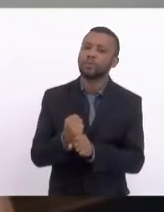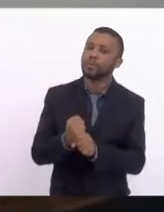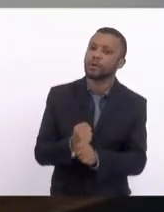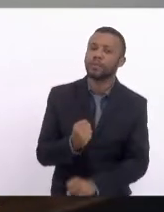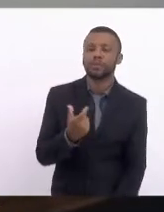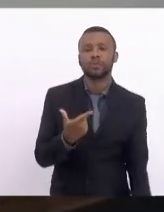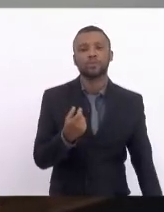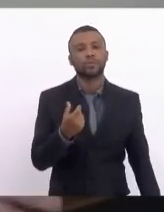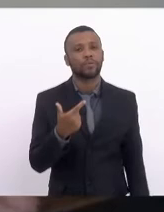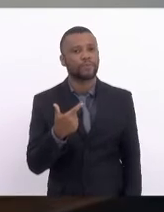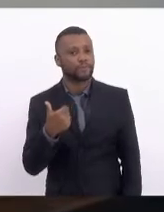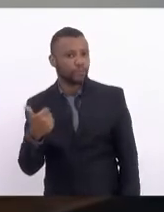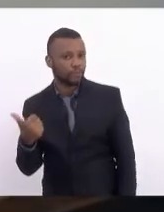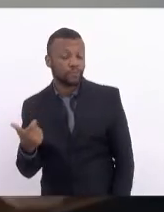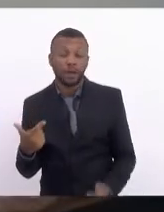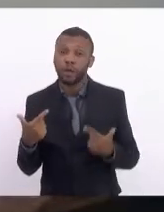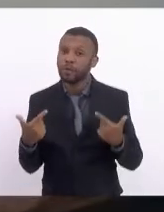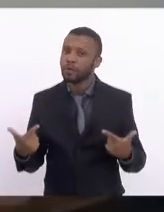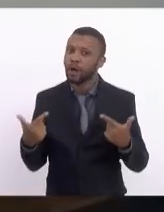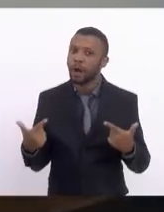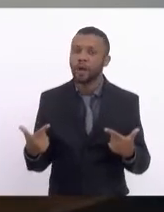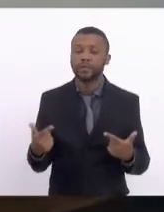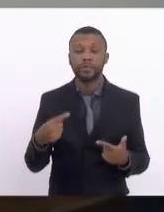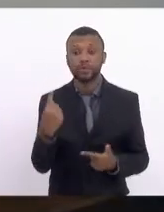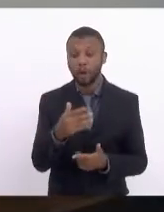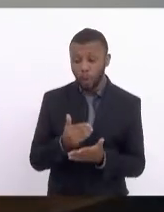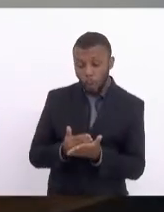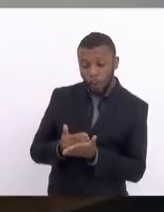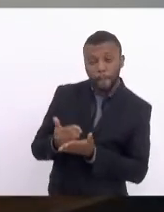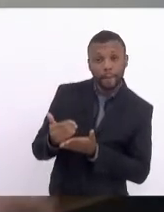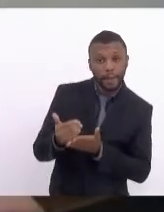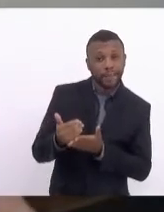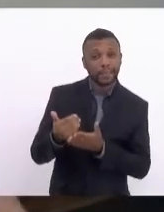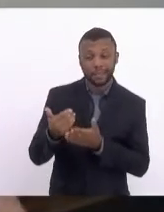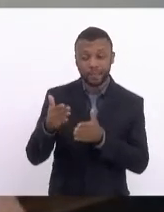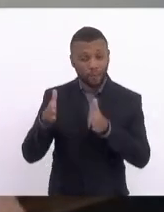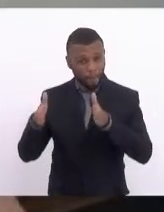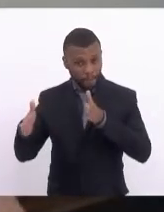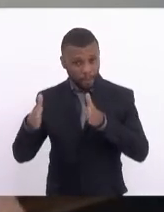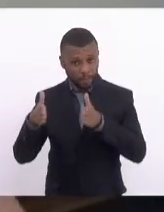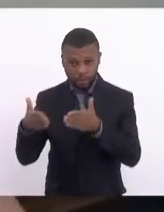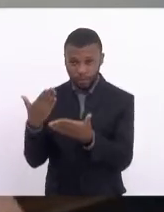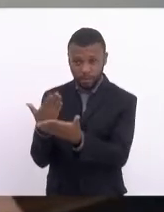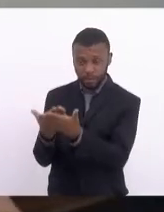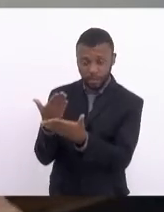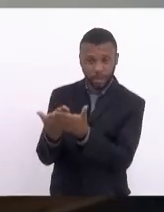preciso que a gente não comece o ano letivo. Veja, Tia Ju, o sufoco que a pandemia,